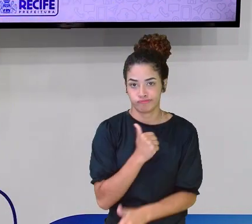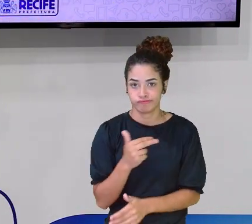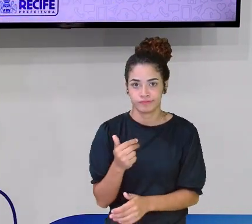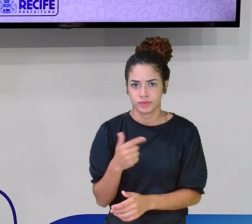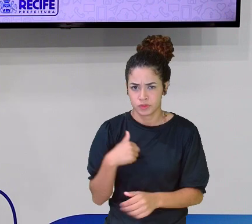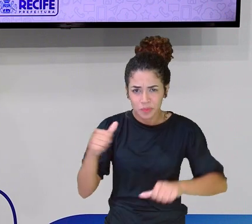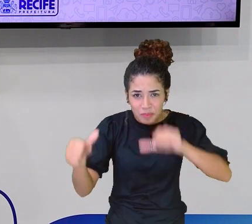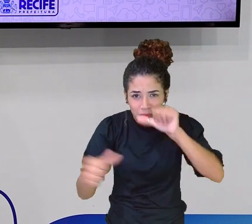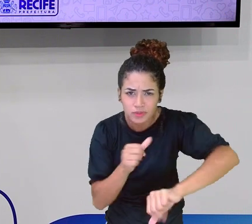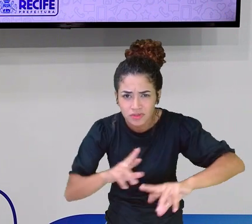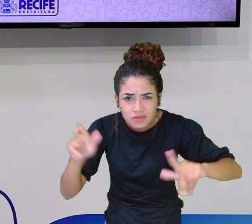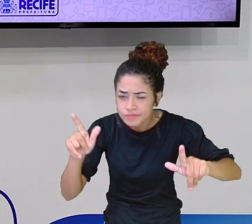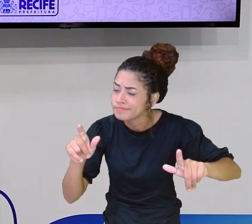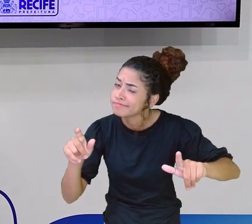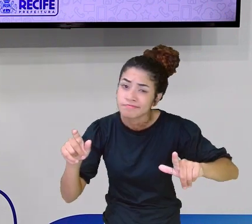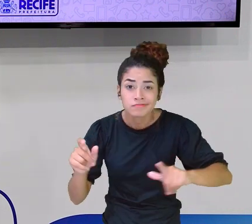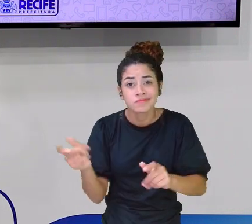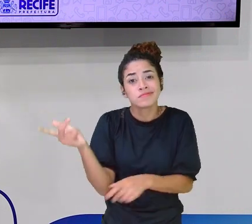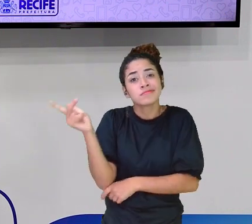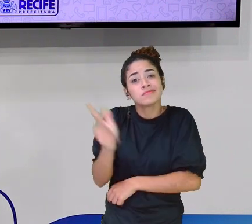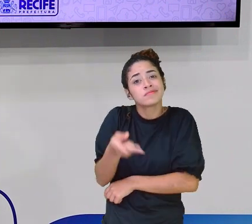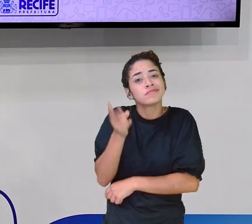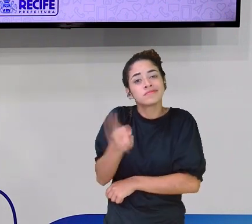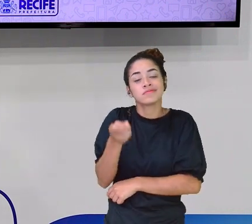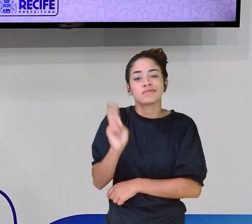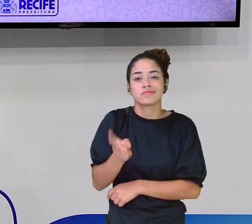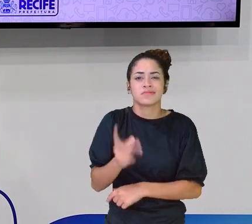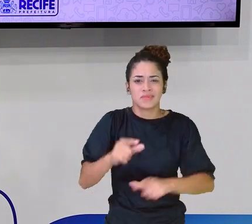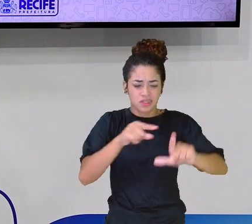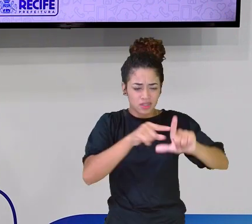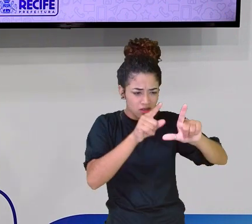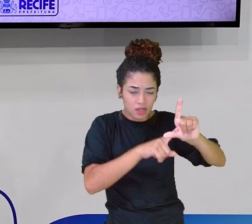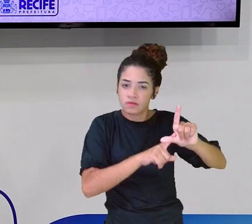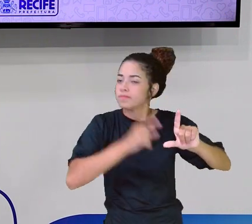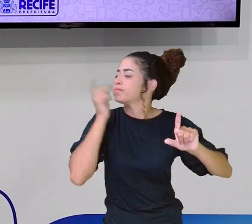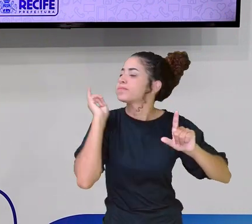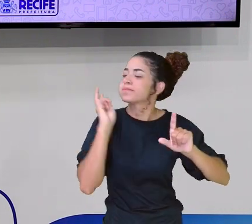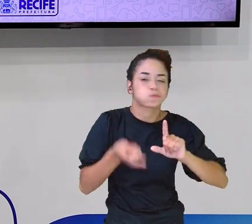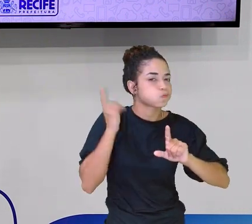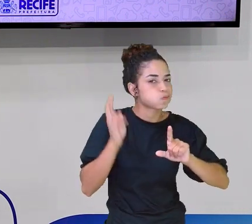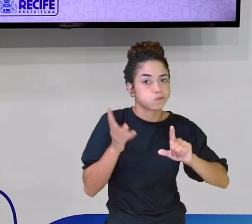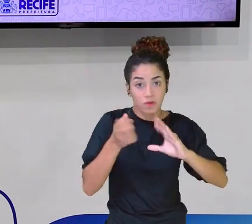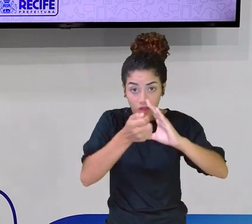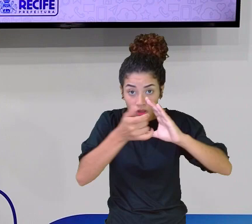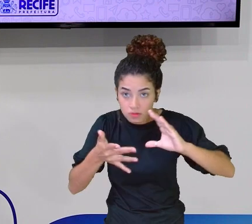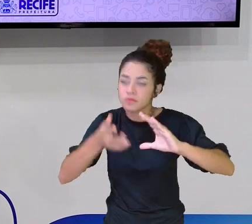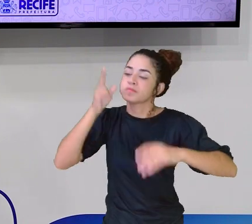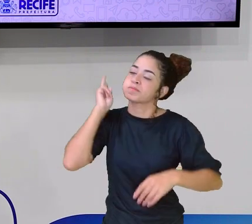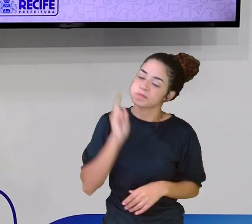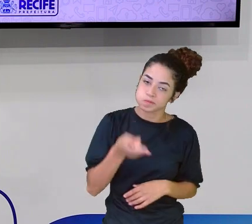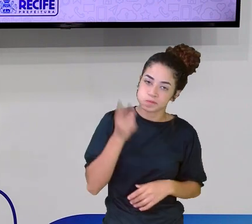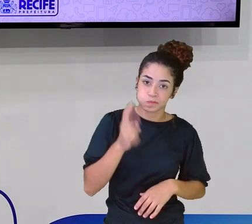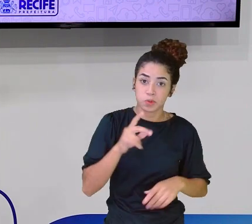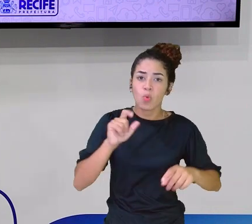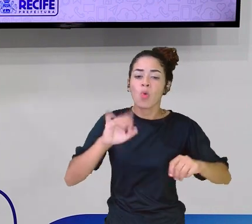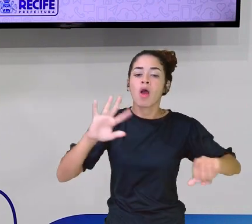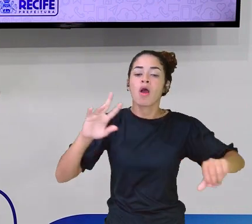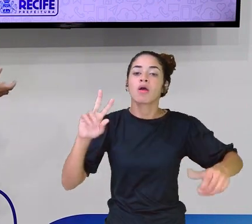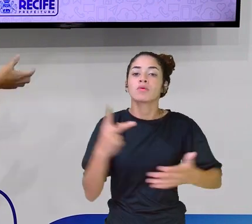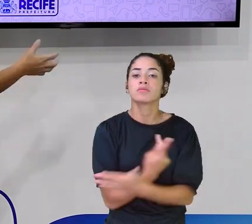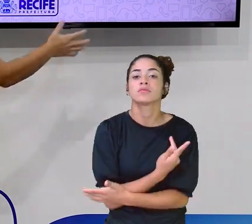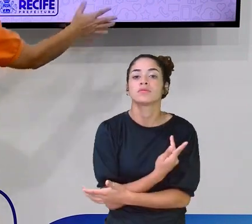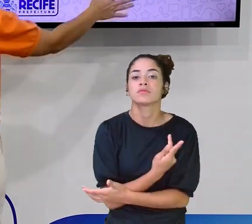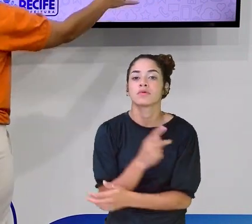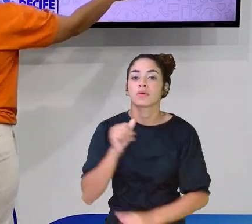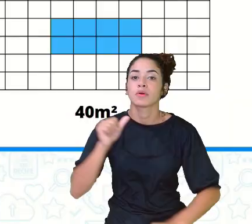atenção, eu não mudei em nada o formato dela, não mudei o ângulo e não mudei as características. O que aconteceu foi a